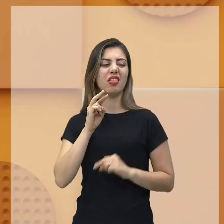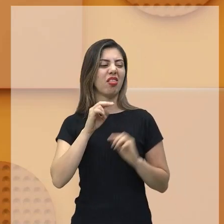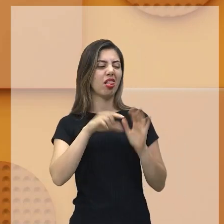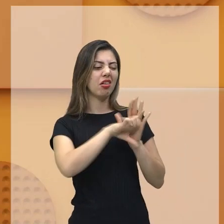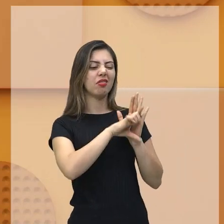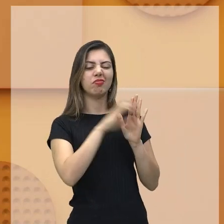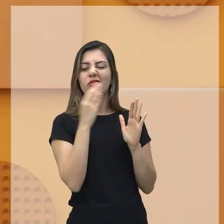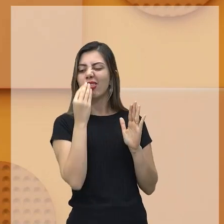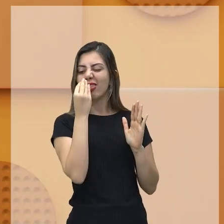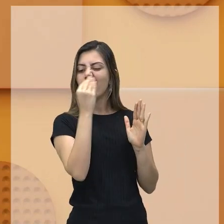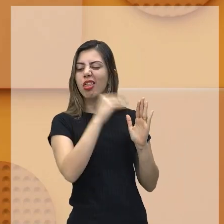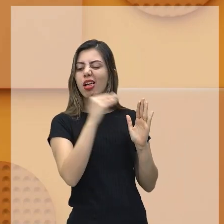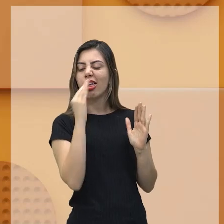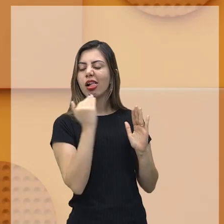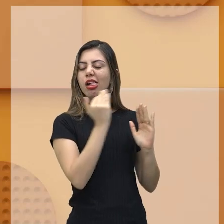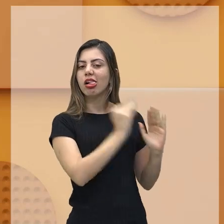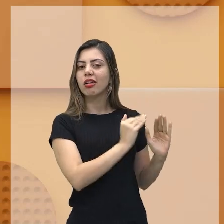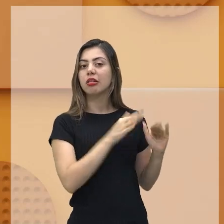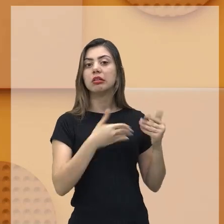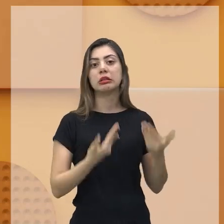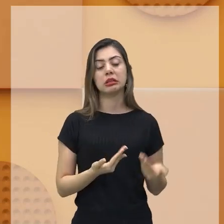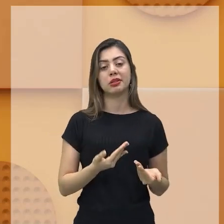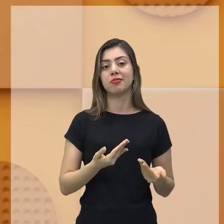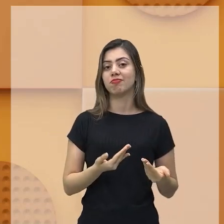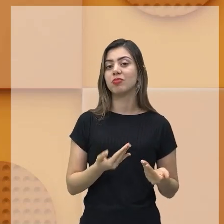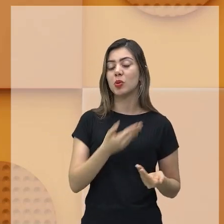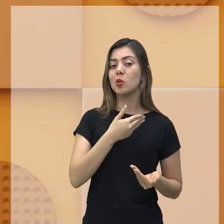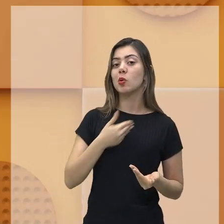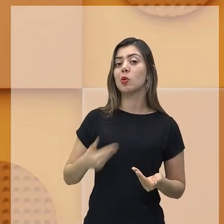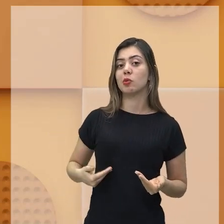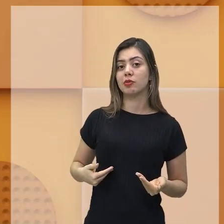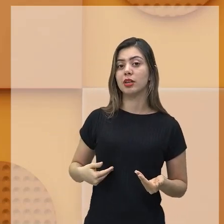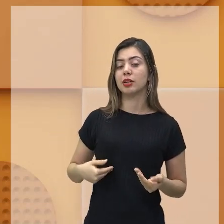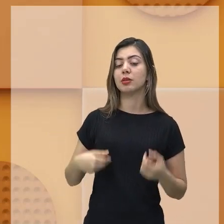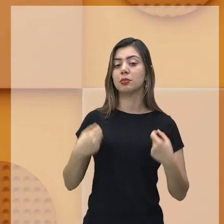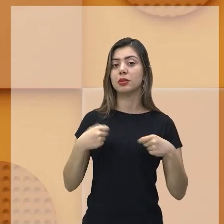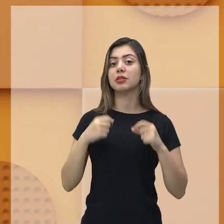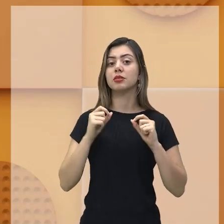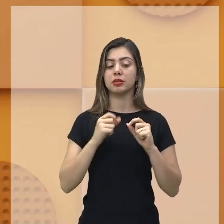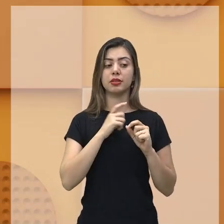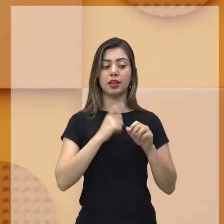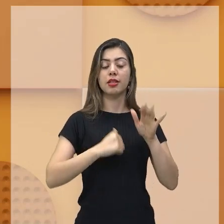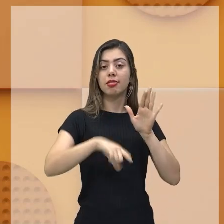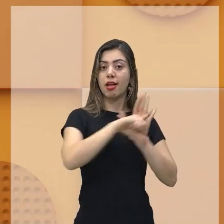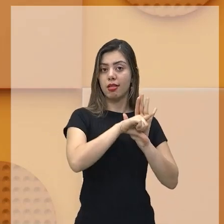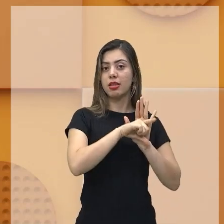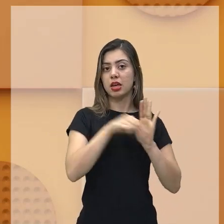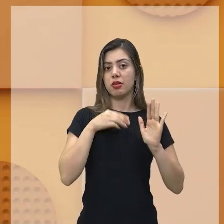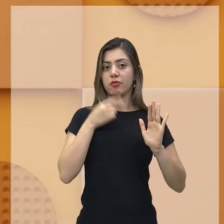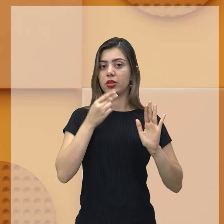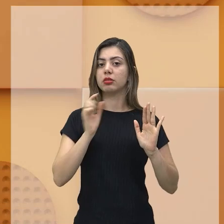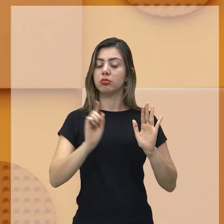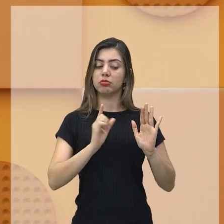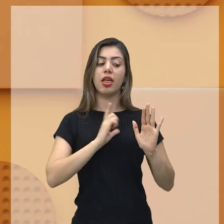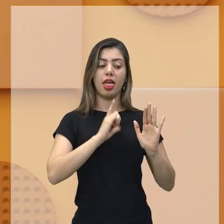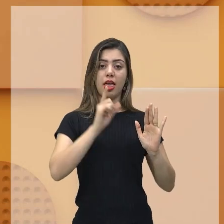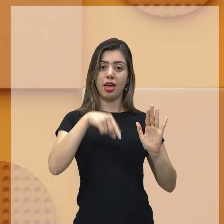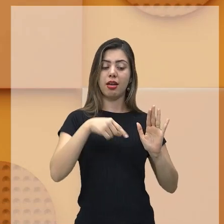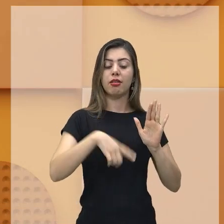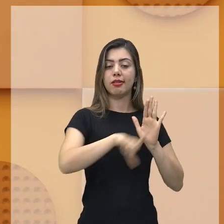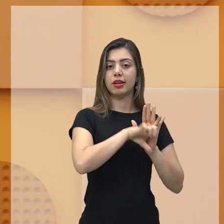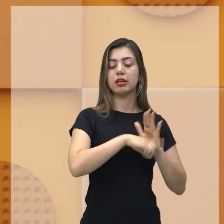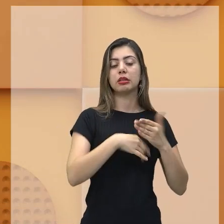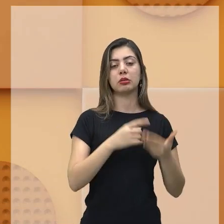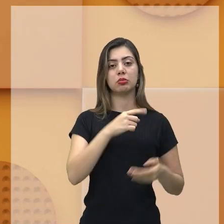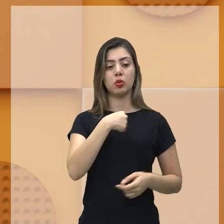poder estatal tem a obrigação, isso não é o professor que está dizendo, isso está na lei, tá, gente? De lutar pela